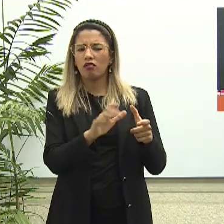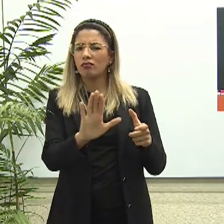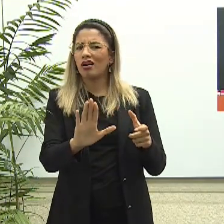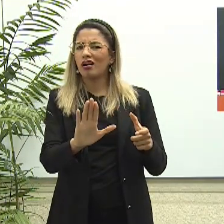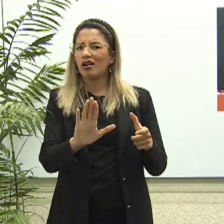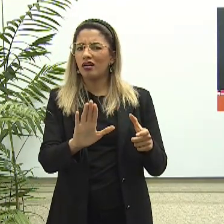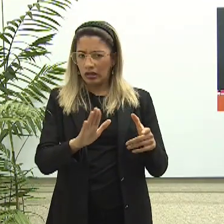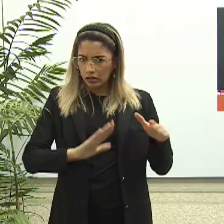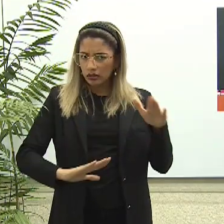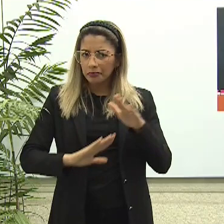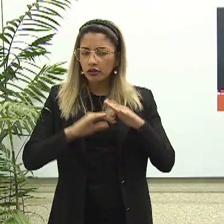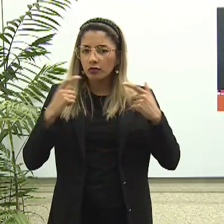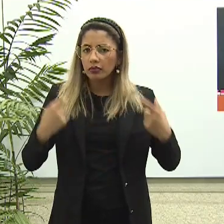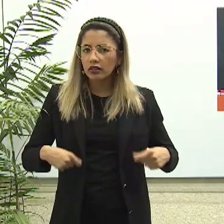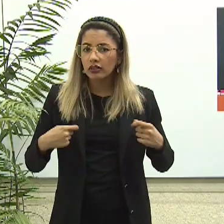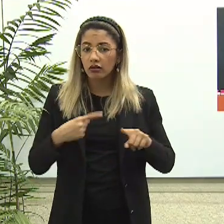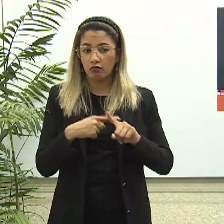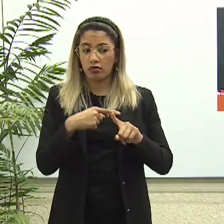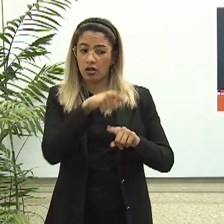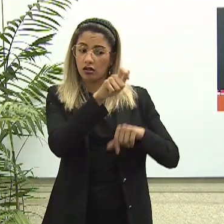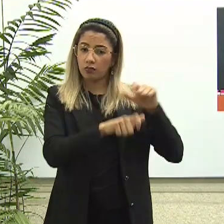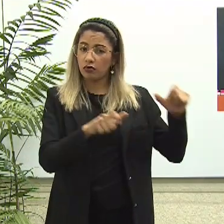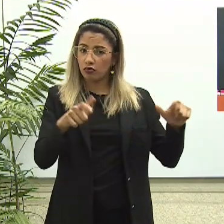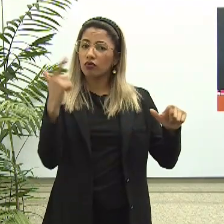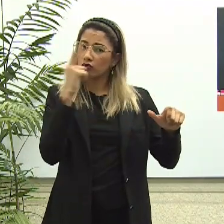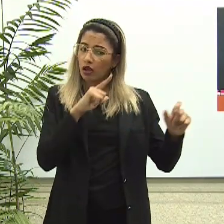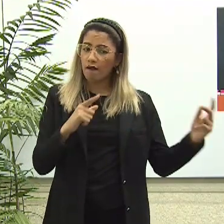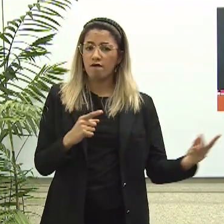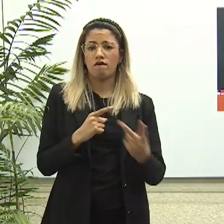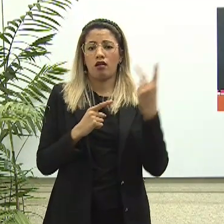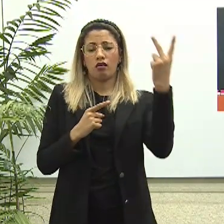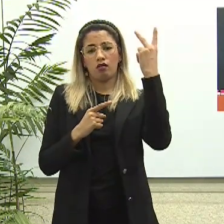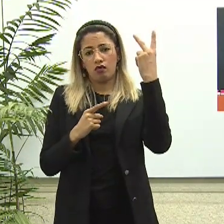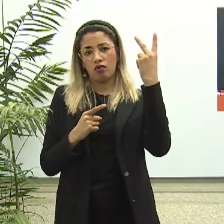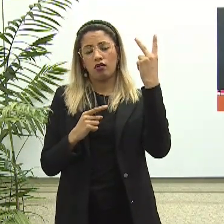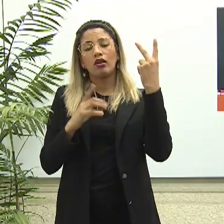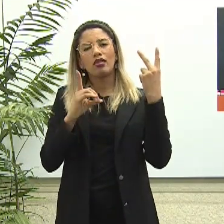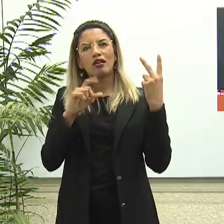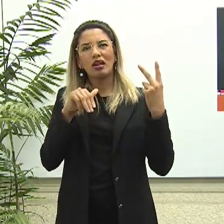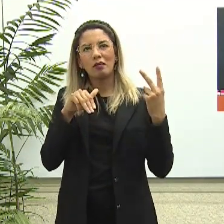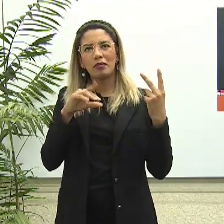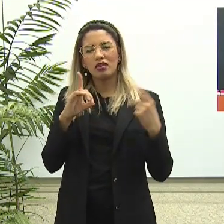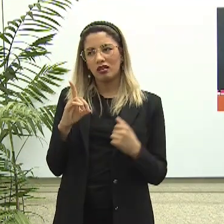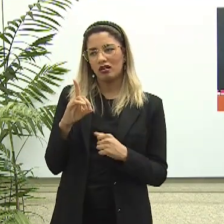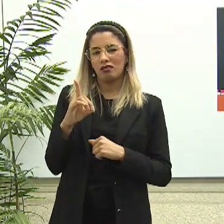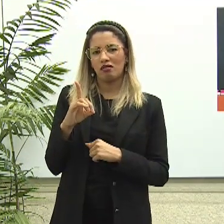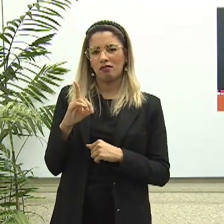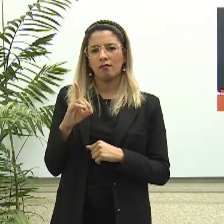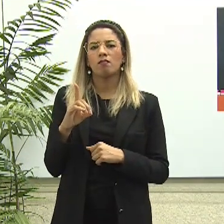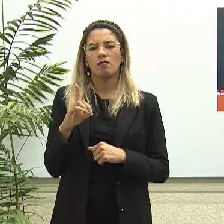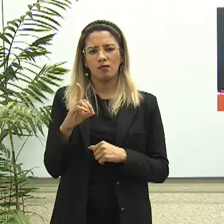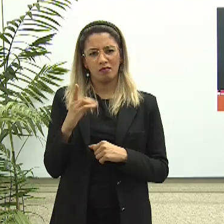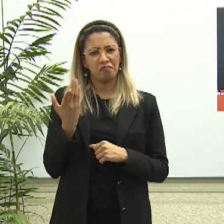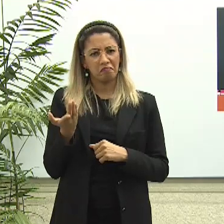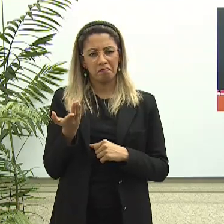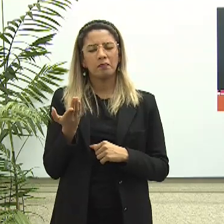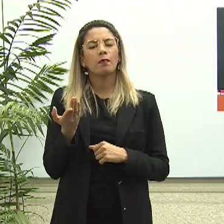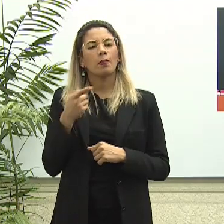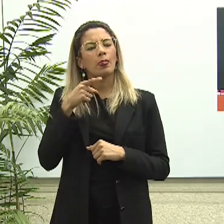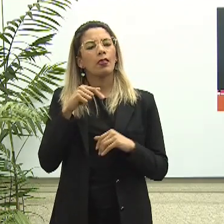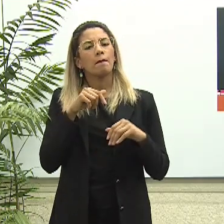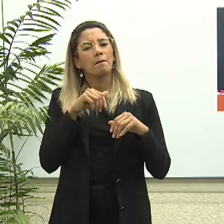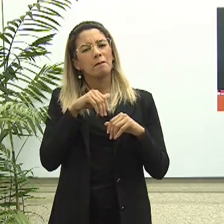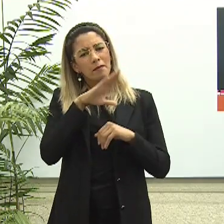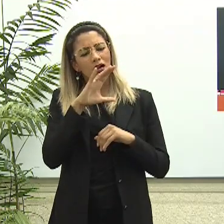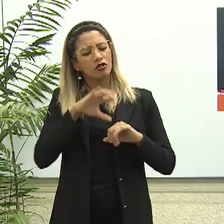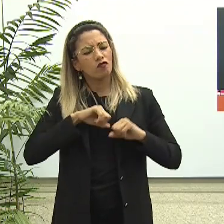justamente a o trabalho humano que garante o mais valor né o d MD linha o a o mais vem justamente do trabalho